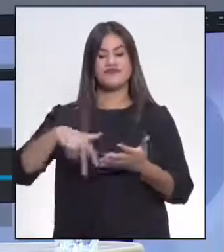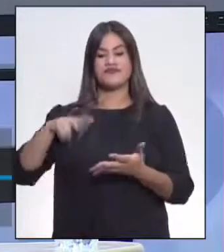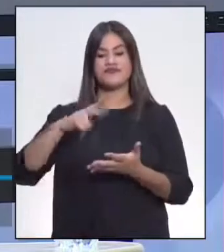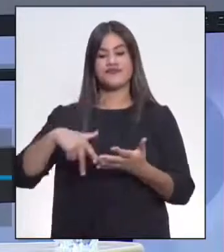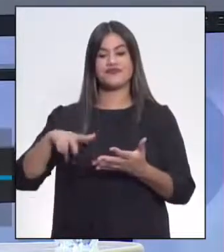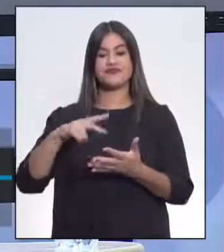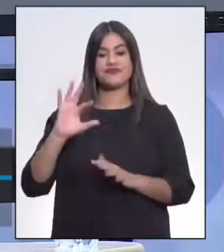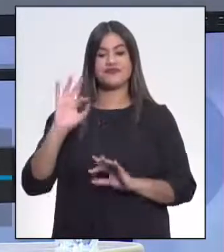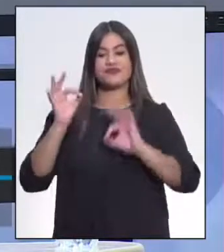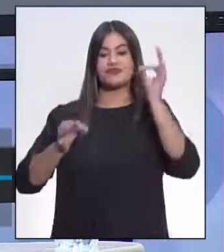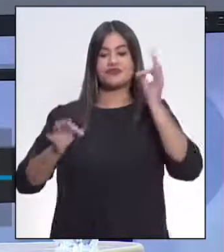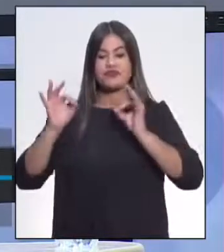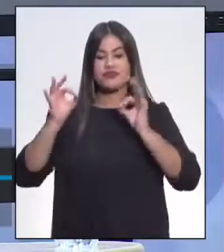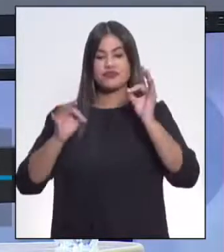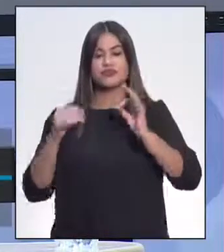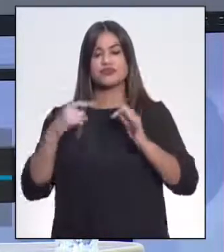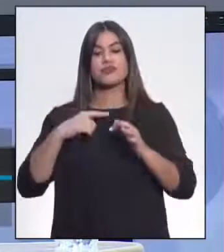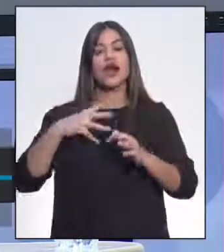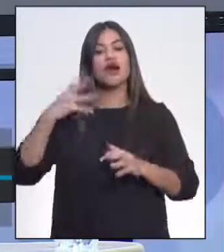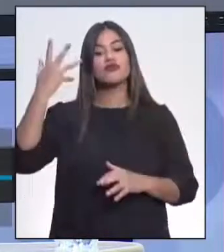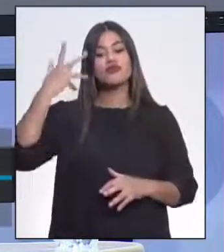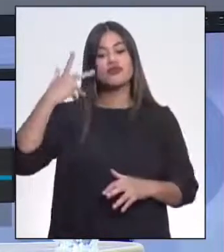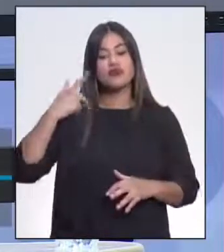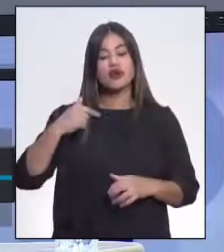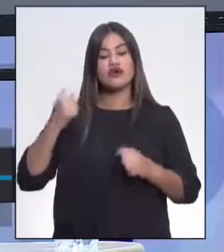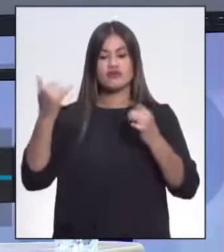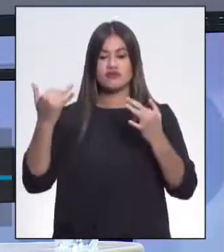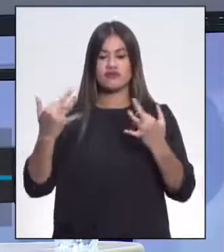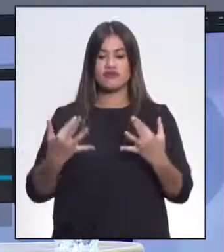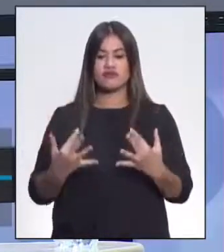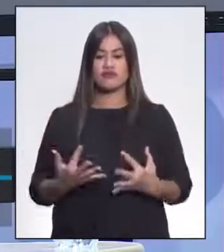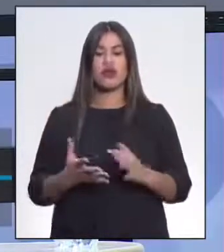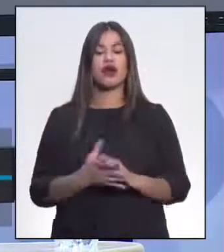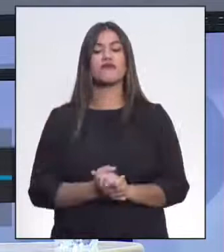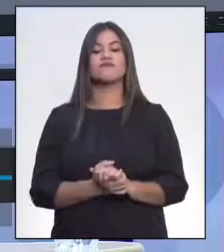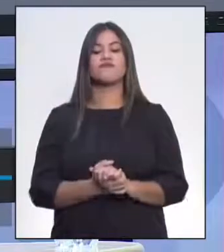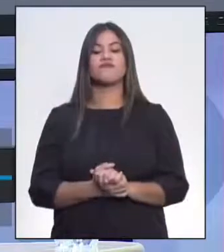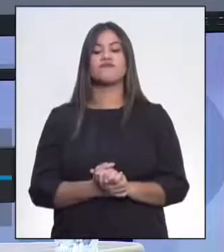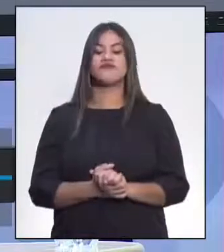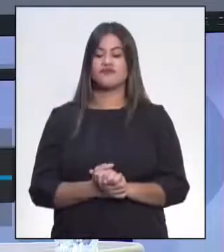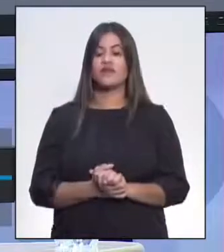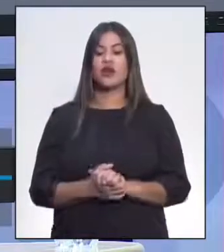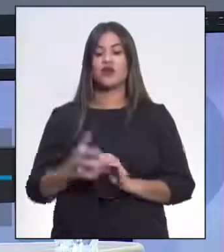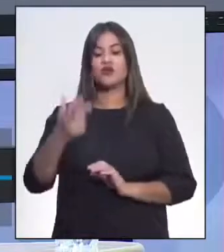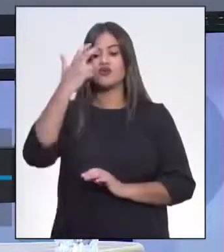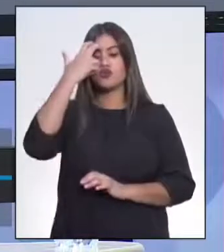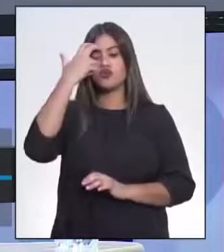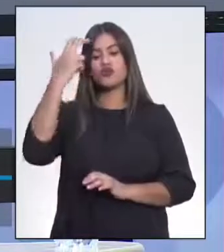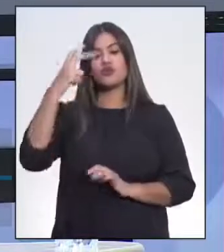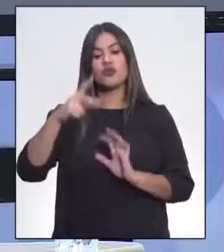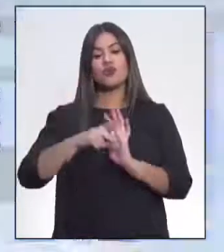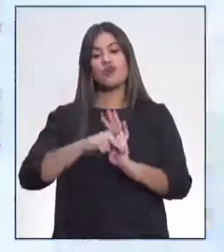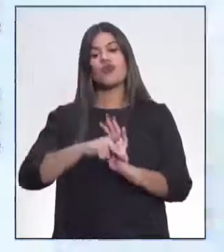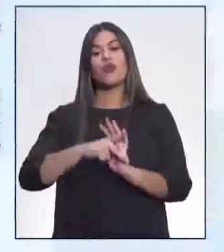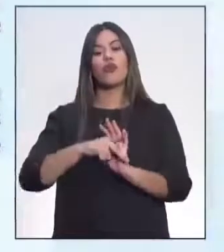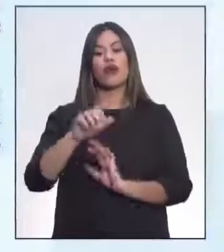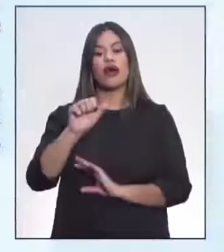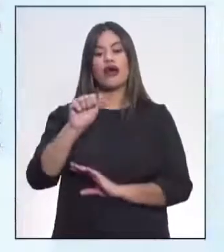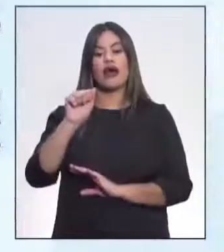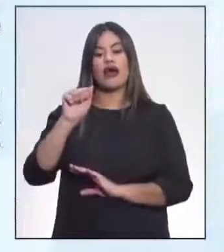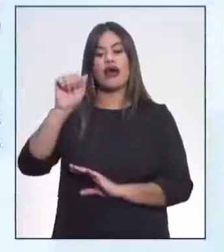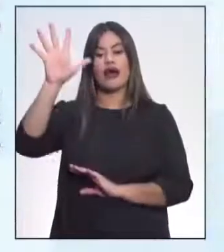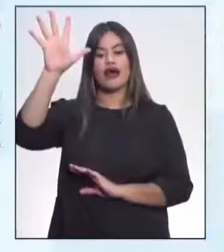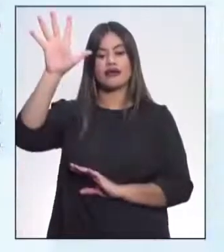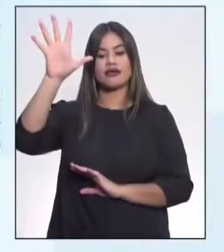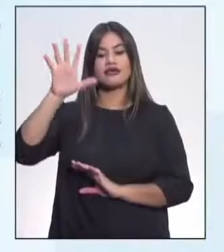folclóricas. Eu trouxe a dança do leão, vou falar um pouquinho para vocês. Ela é tradicional da cultura asiática, no qual os dançarinos imitam